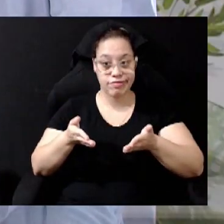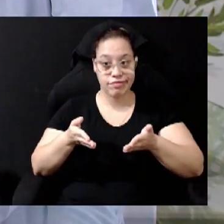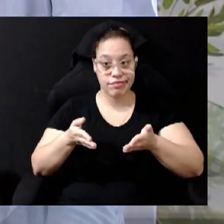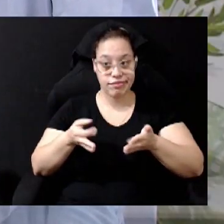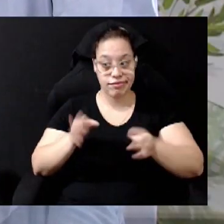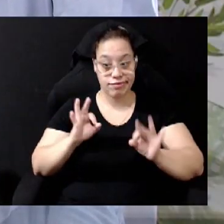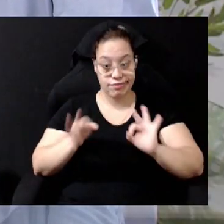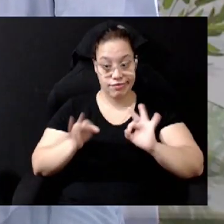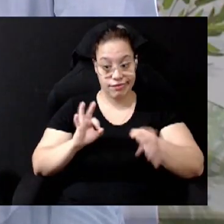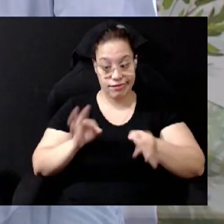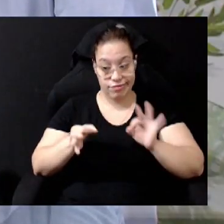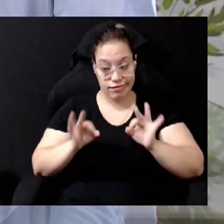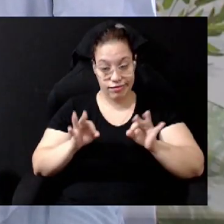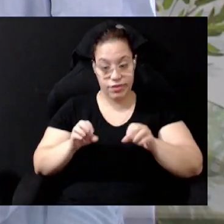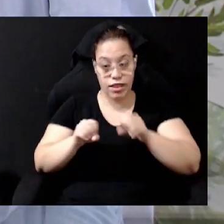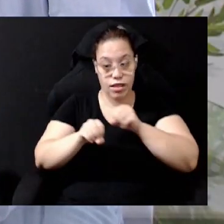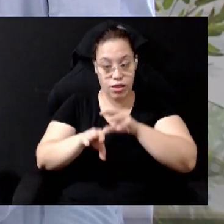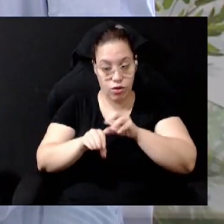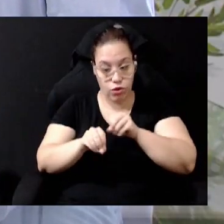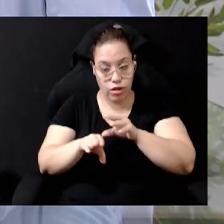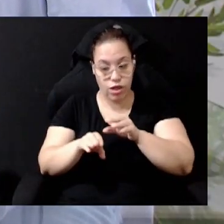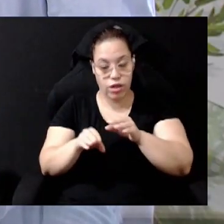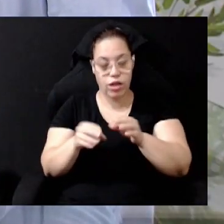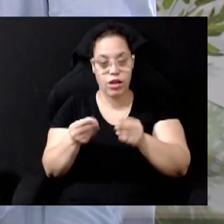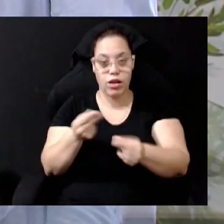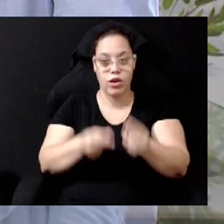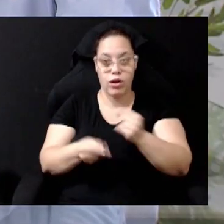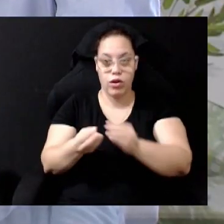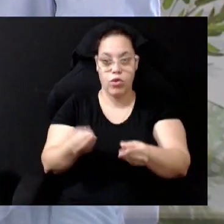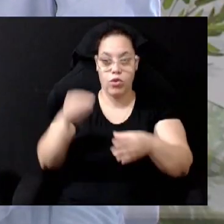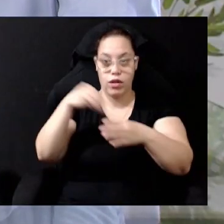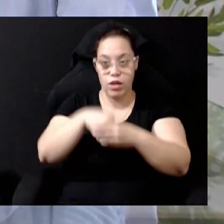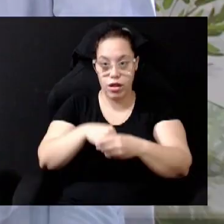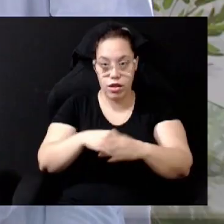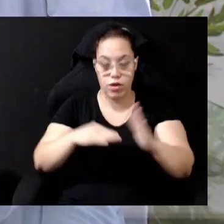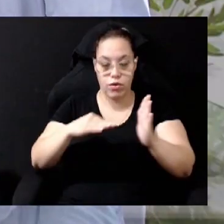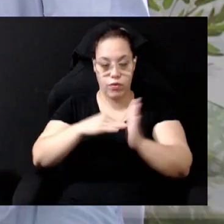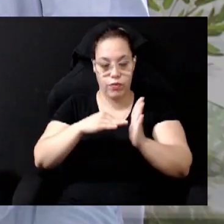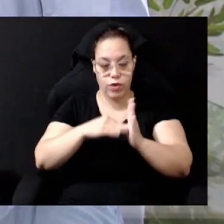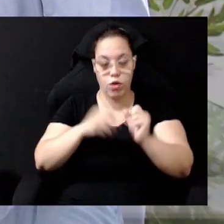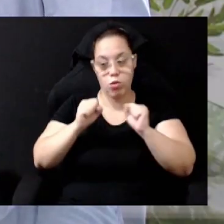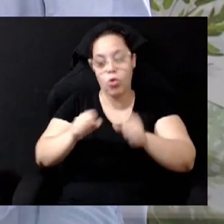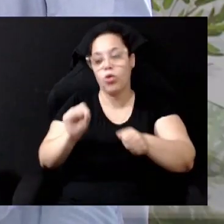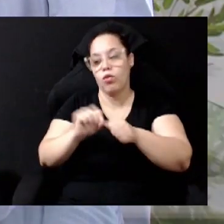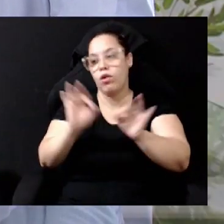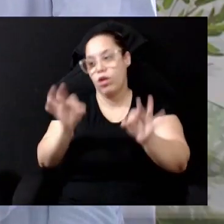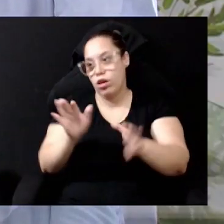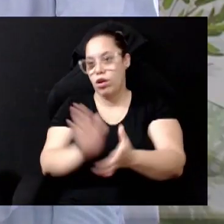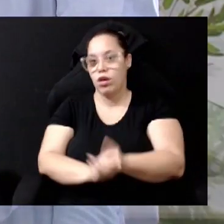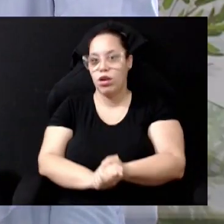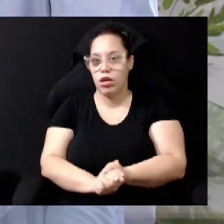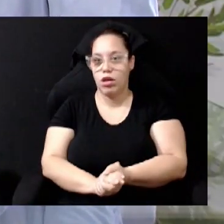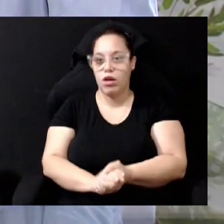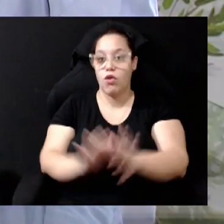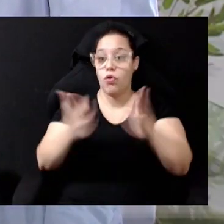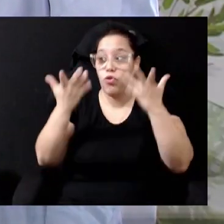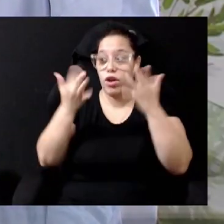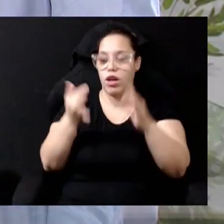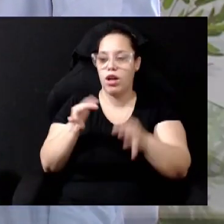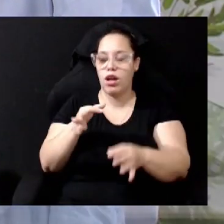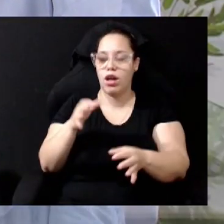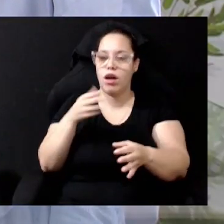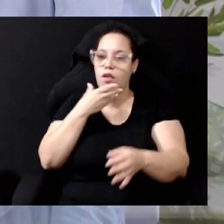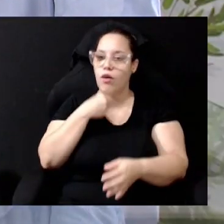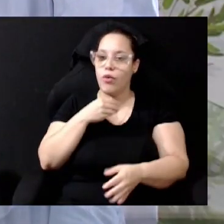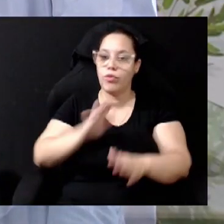de educação financeira. Fazer dentro do limite daquilo que a gente pode fazer. Festa de final de ano. Tem que tomar cuidado para